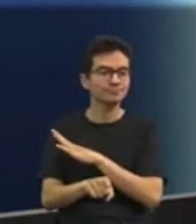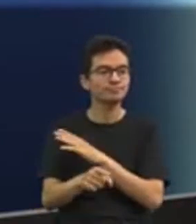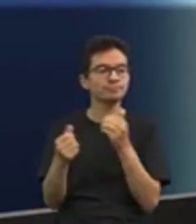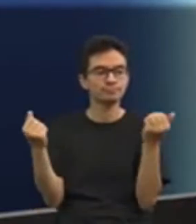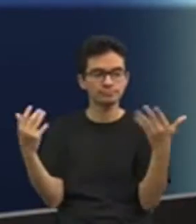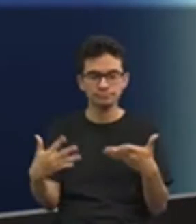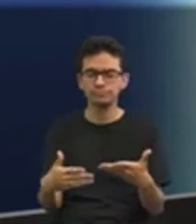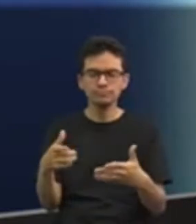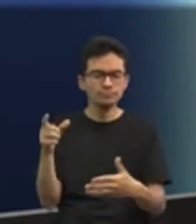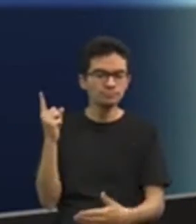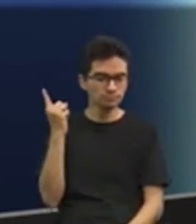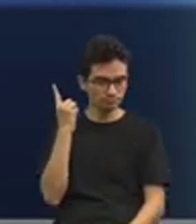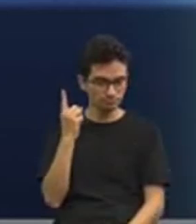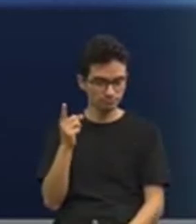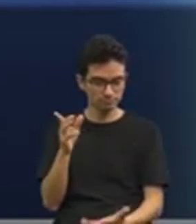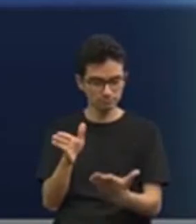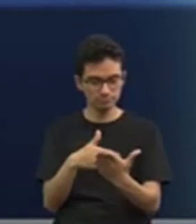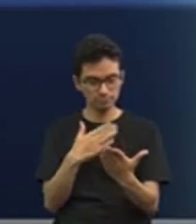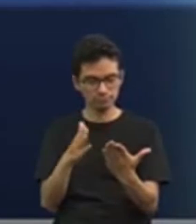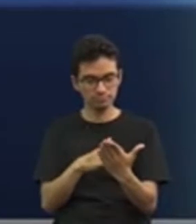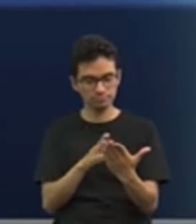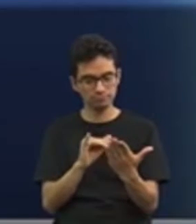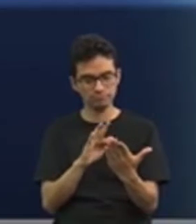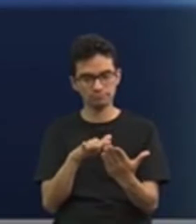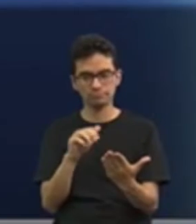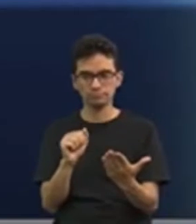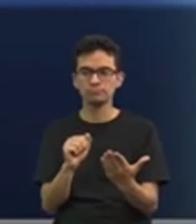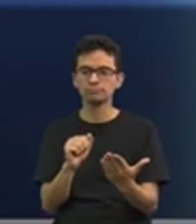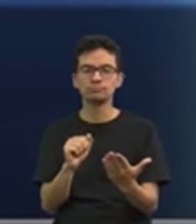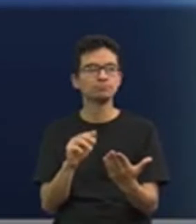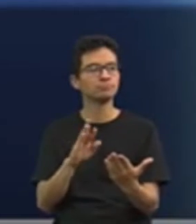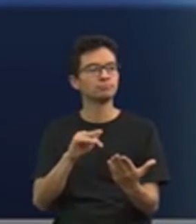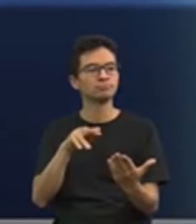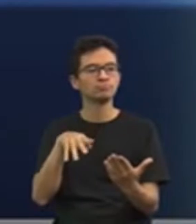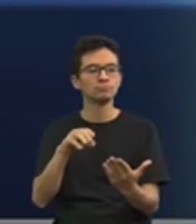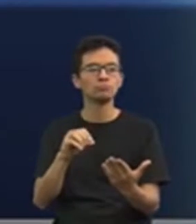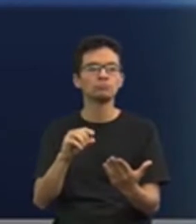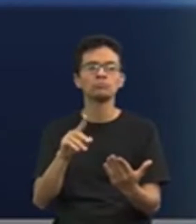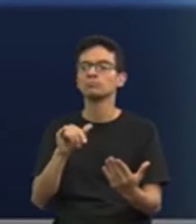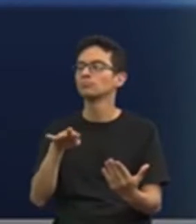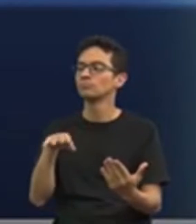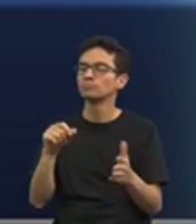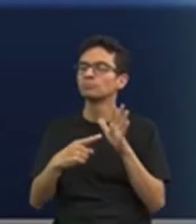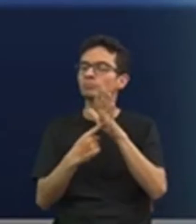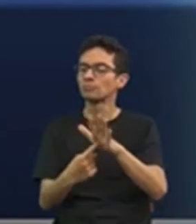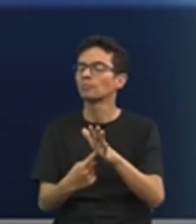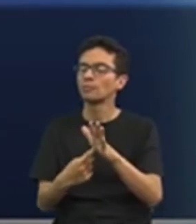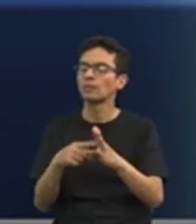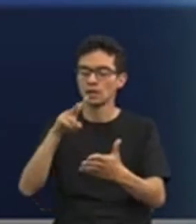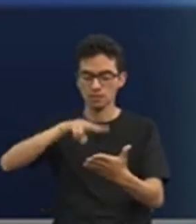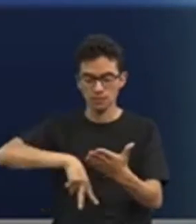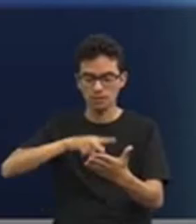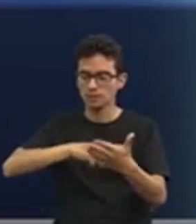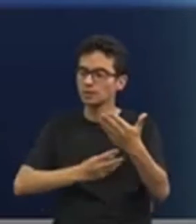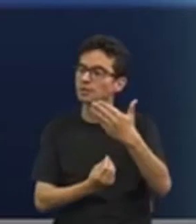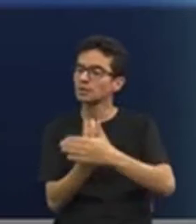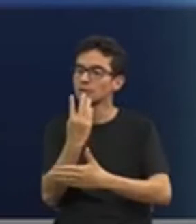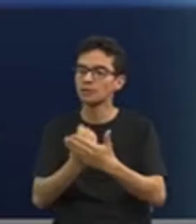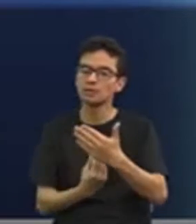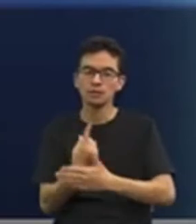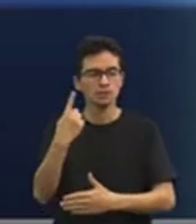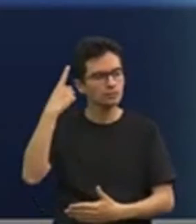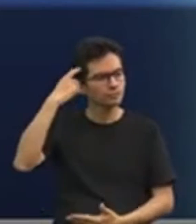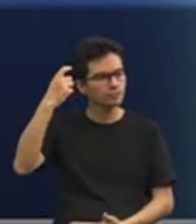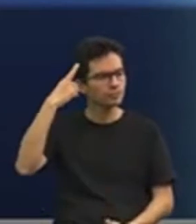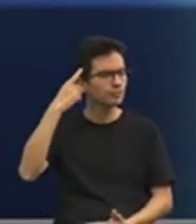ele diz assim na orelha do livro de Arnaldo Antunes a orelha apresenta ao leitor seu processo de criação poética